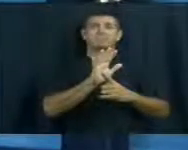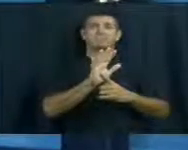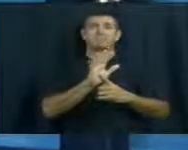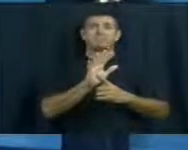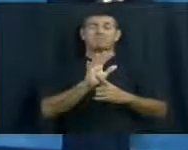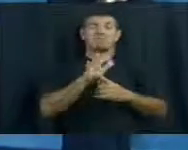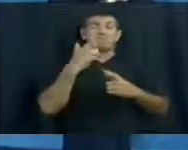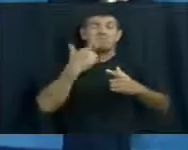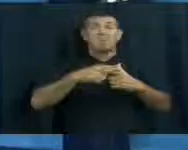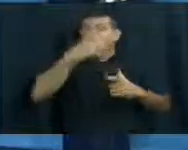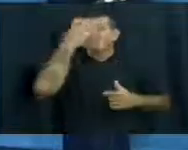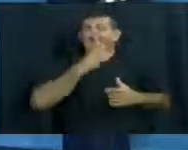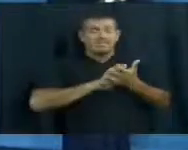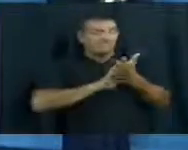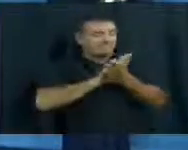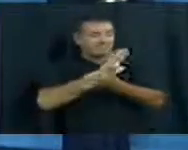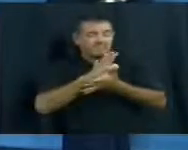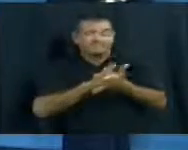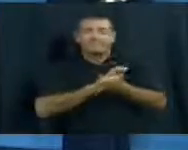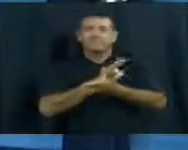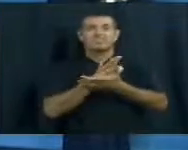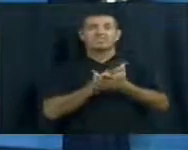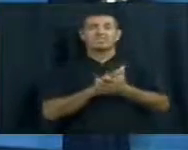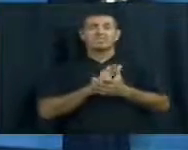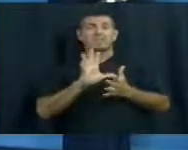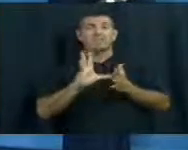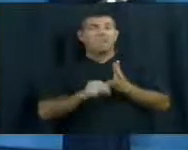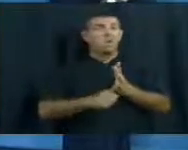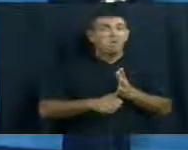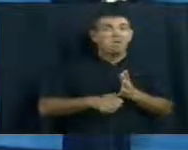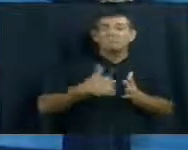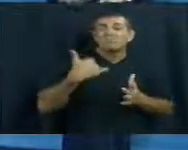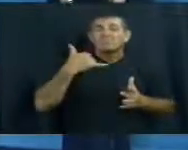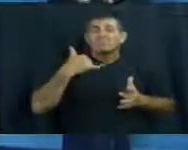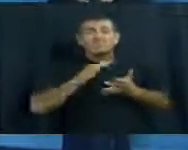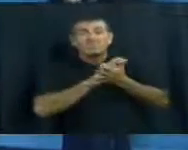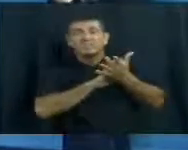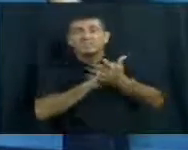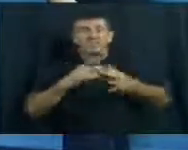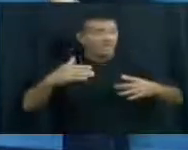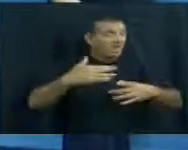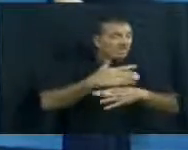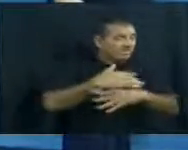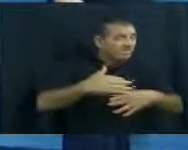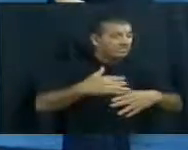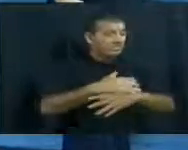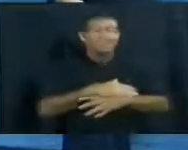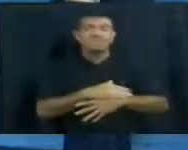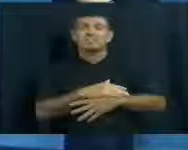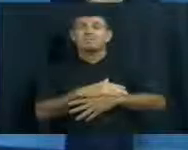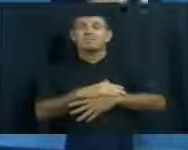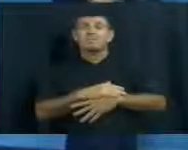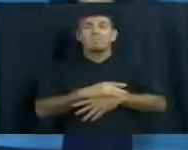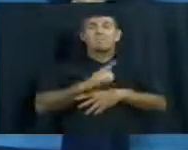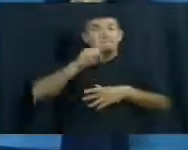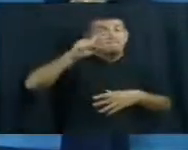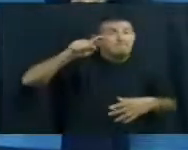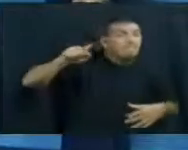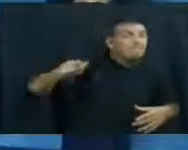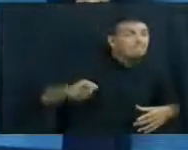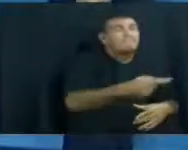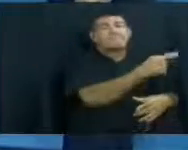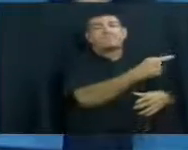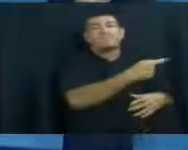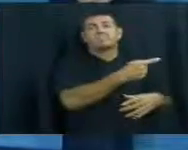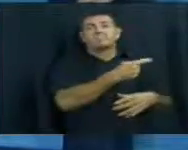não teve um registro de roubo de celular, uma cidade que estava com quase 1 milhão de habitantes. A nossa